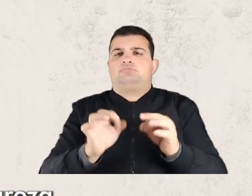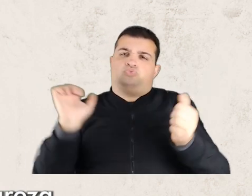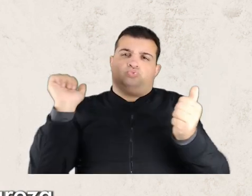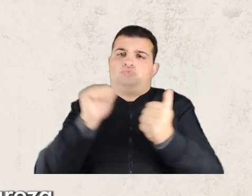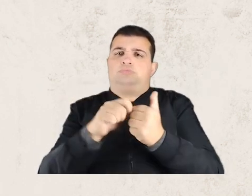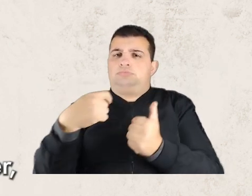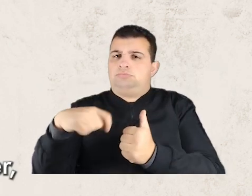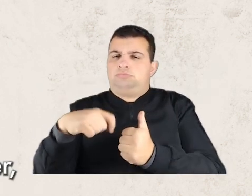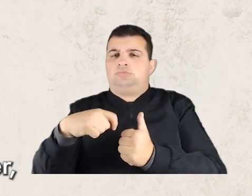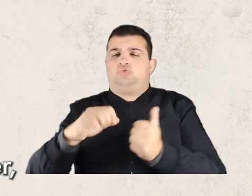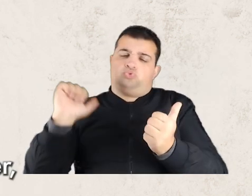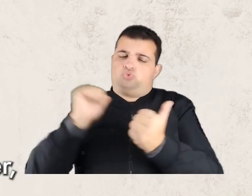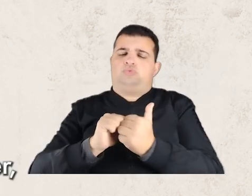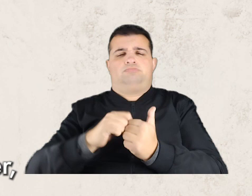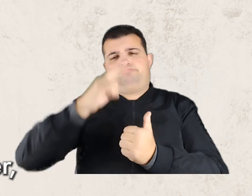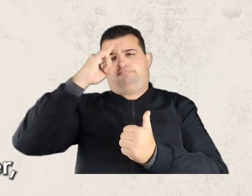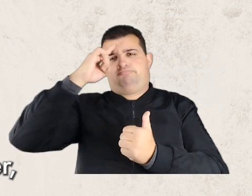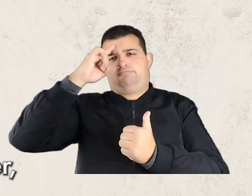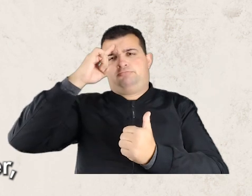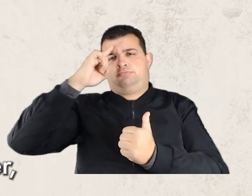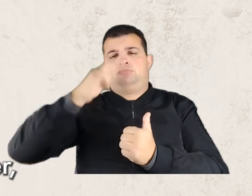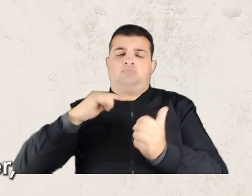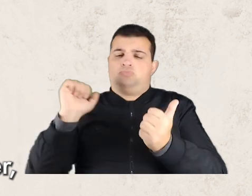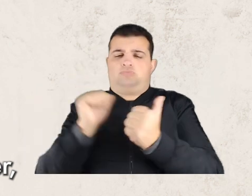uma natureza política,